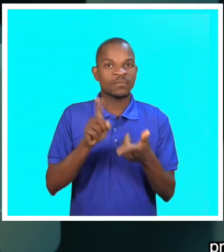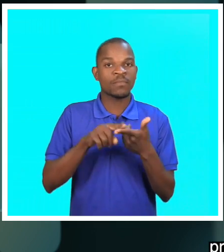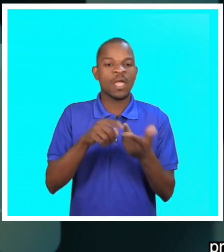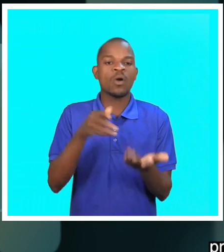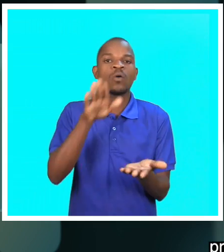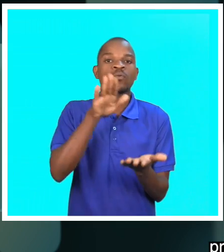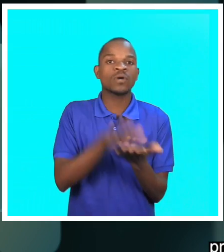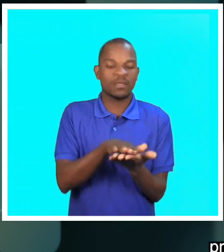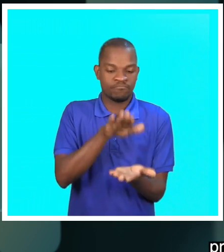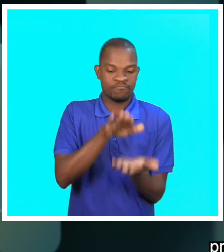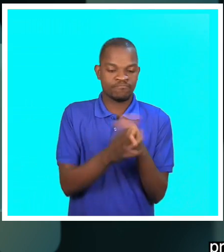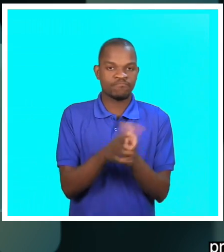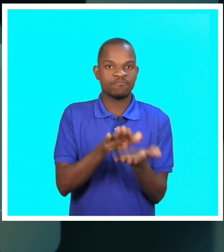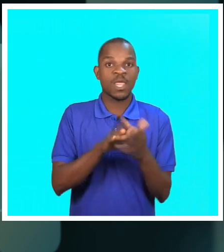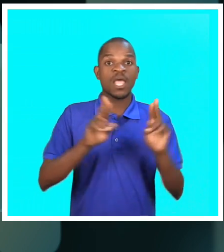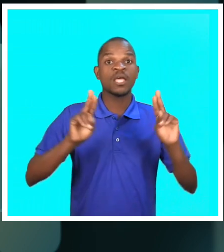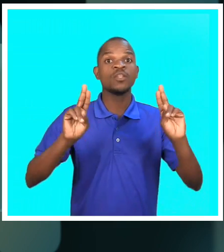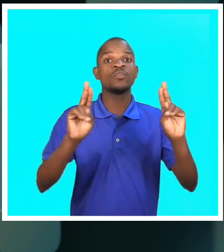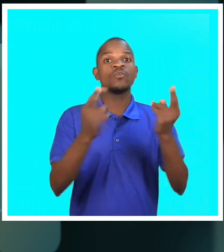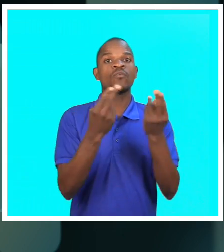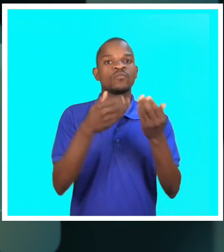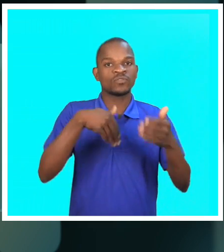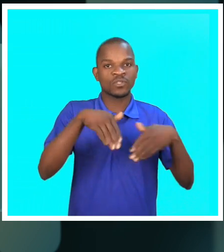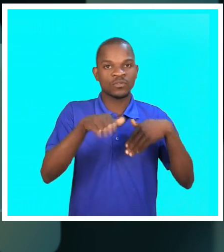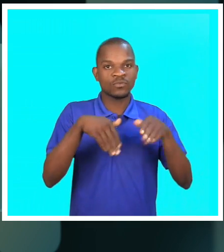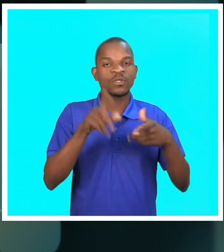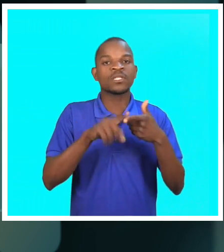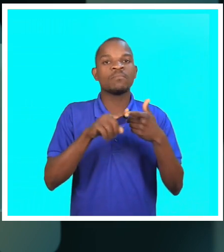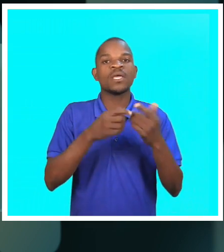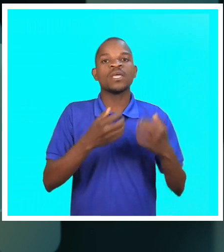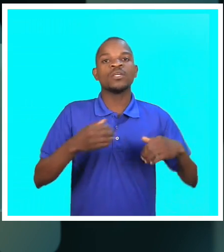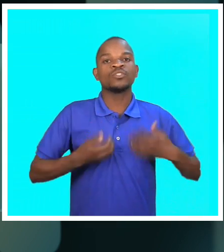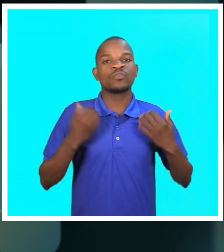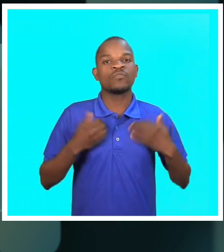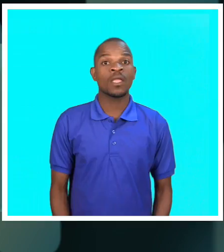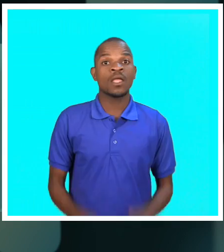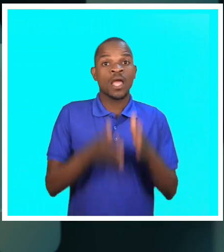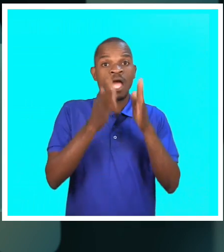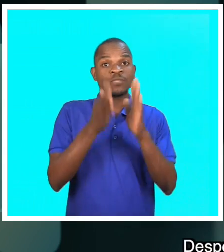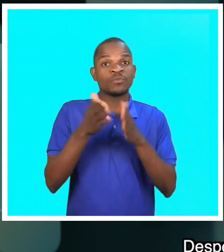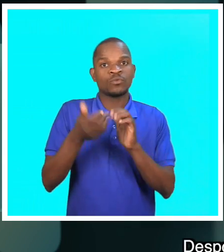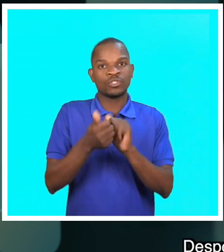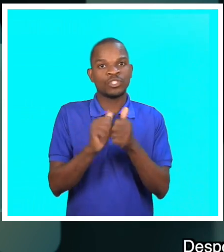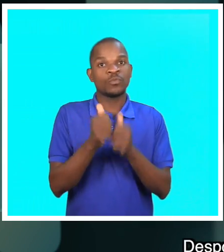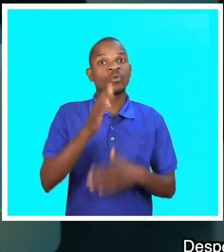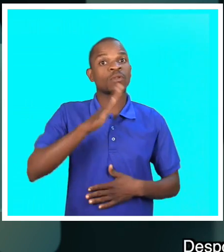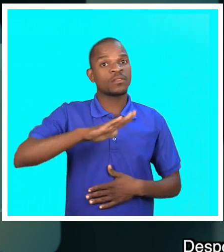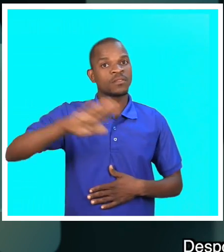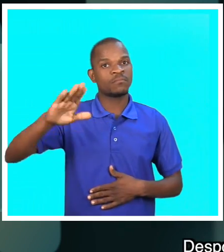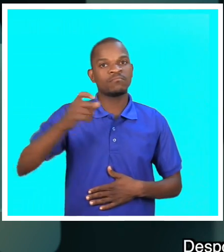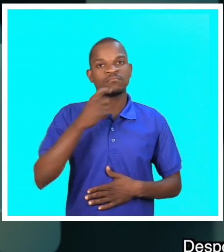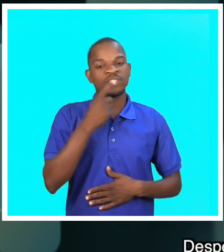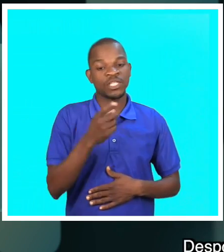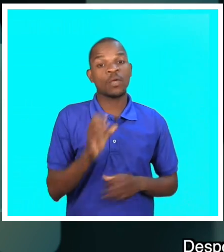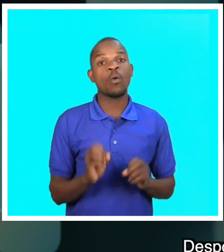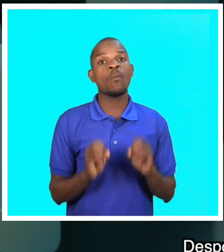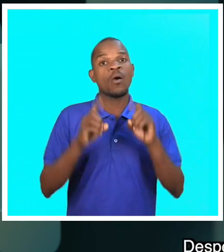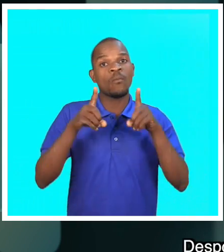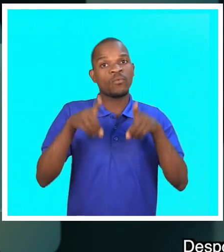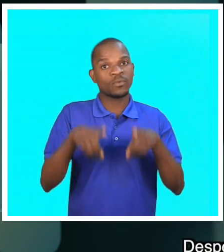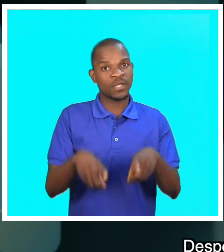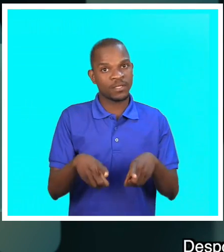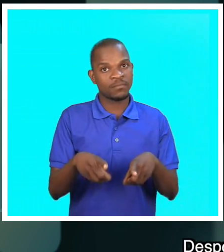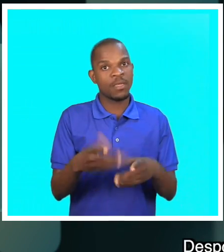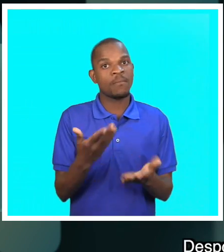o laboratório de novos talentos e de jovens saudáveis. Desportistas nacionais